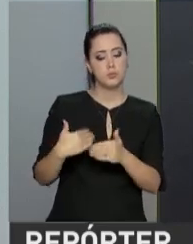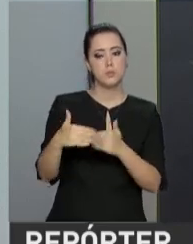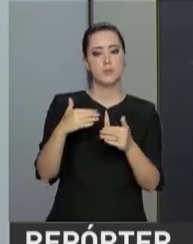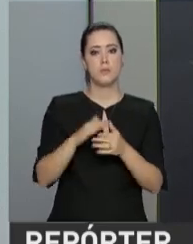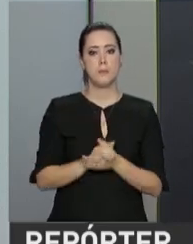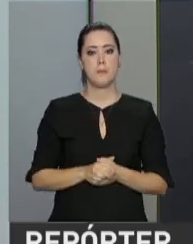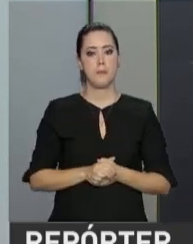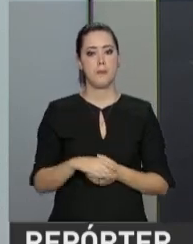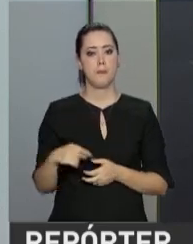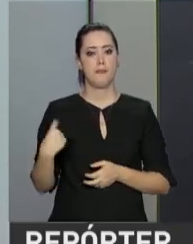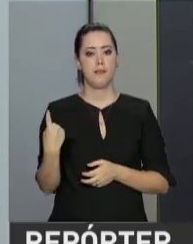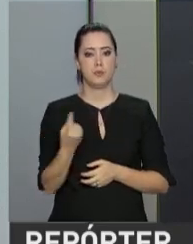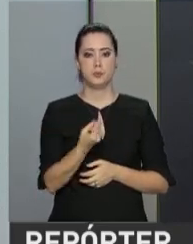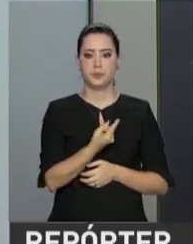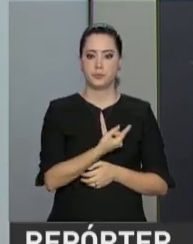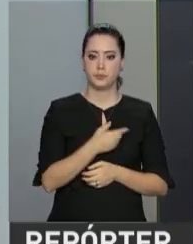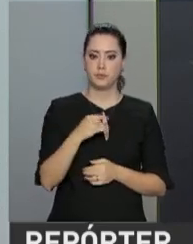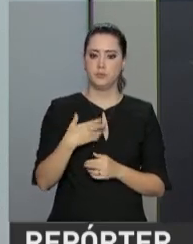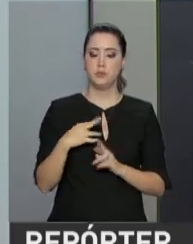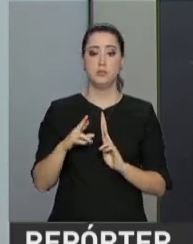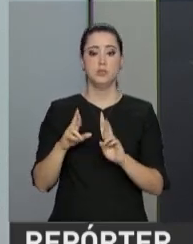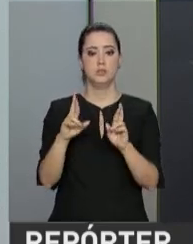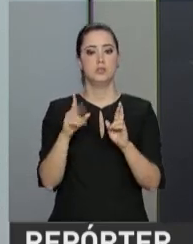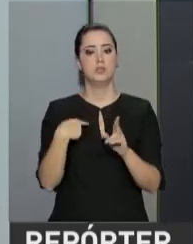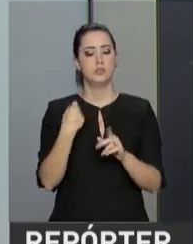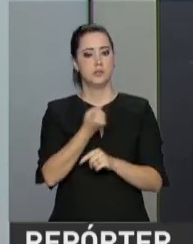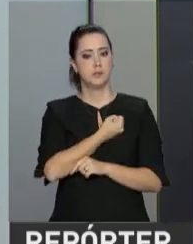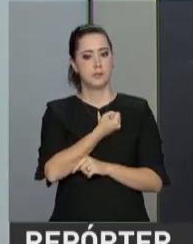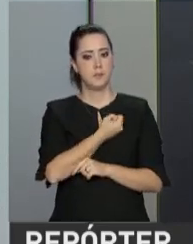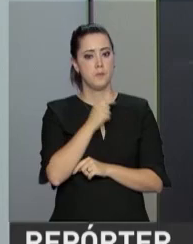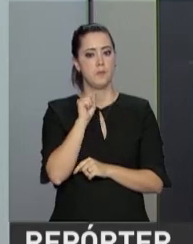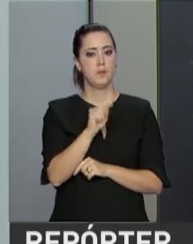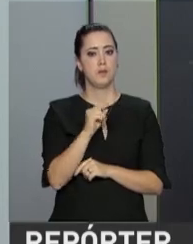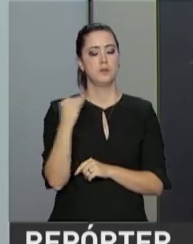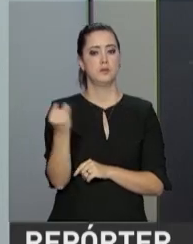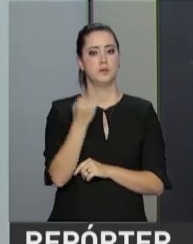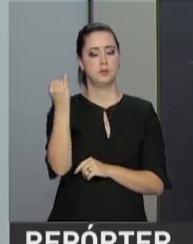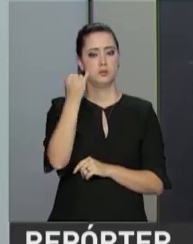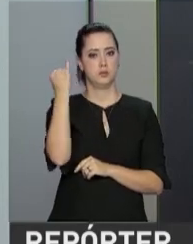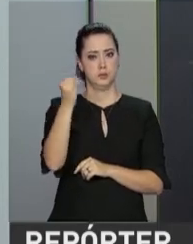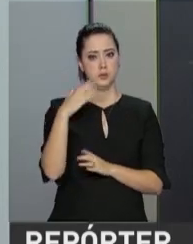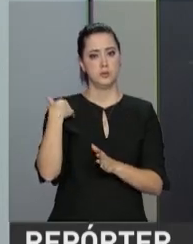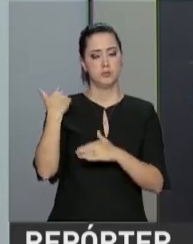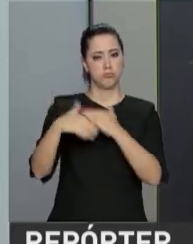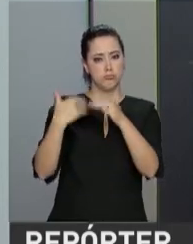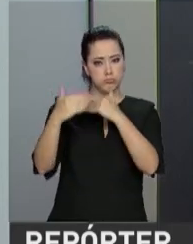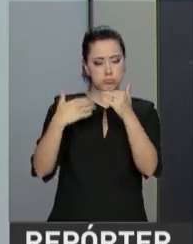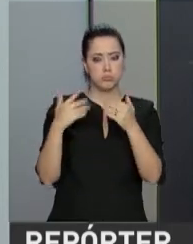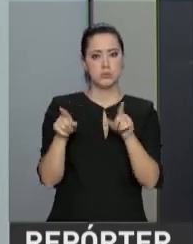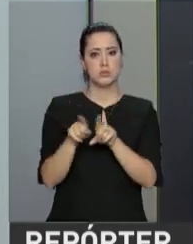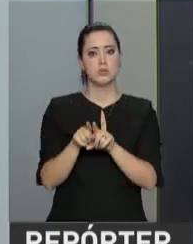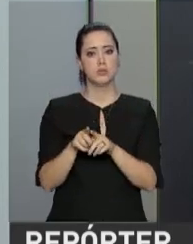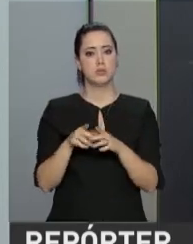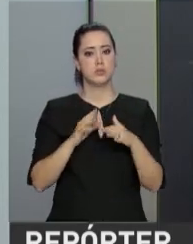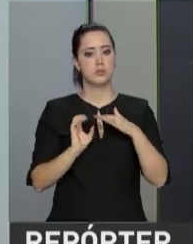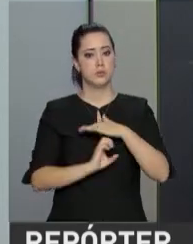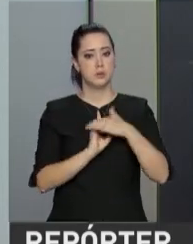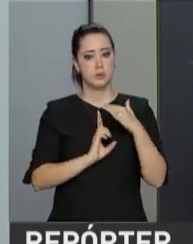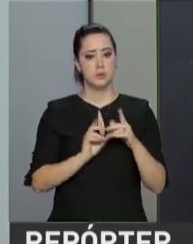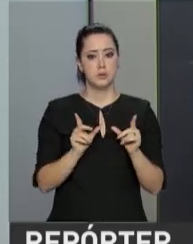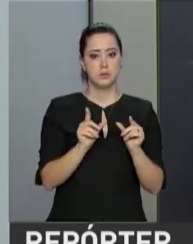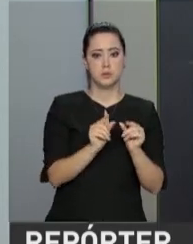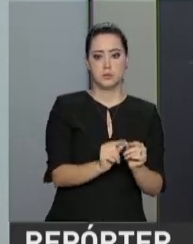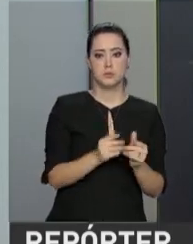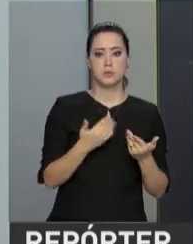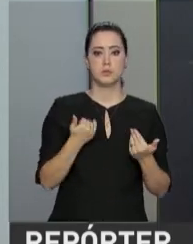então ea gente espera que esse número exponencialmente já vem aumentando no mercado de pequenas e